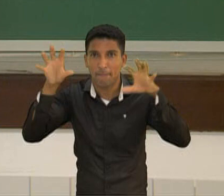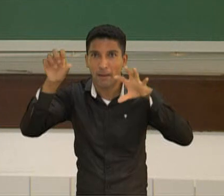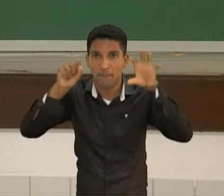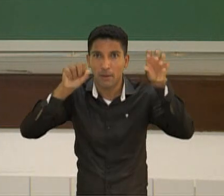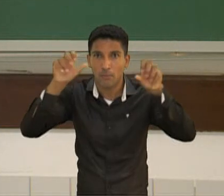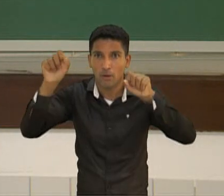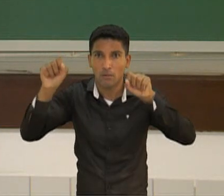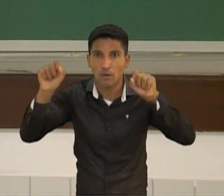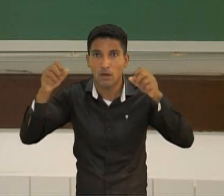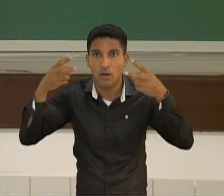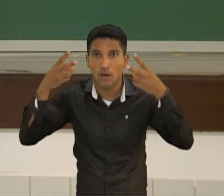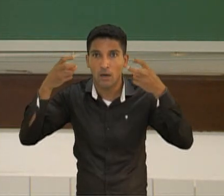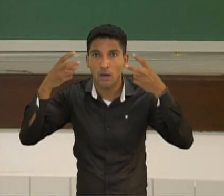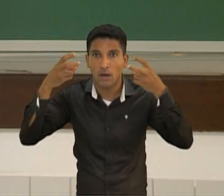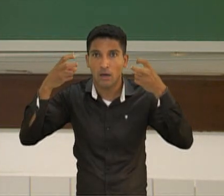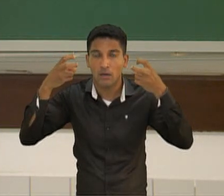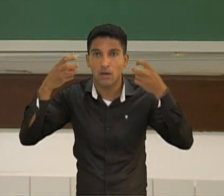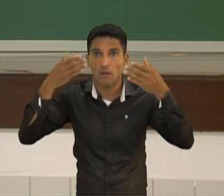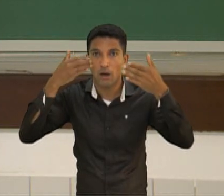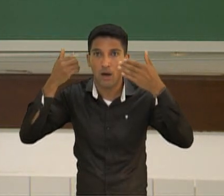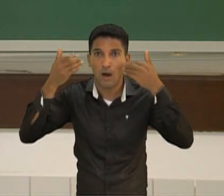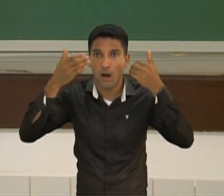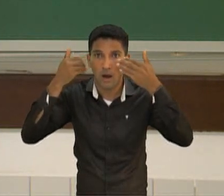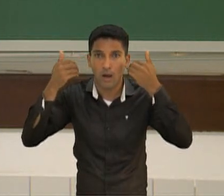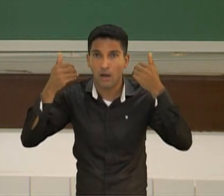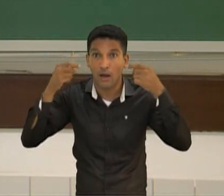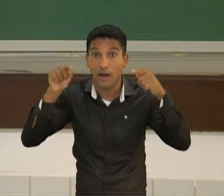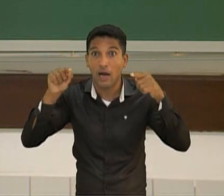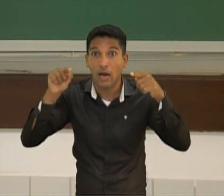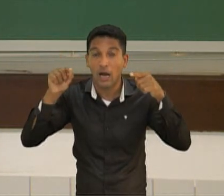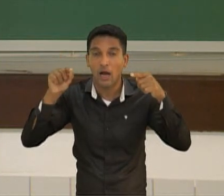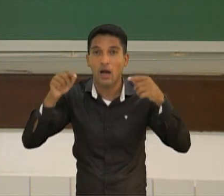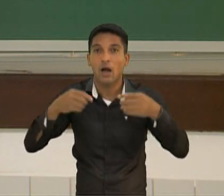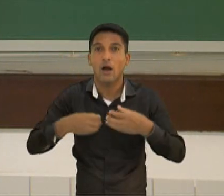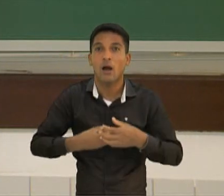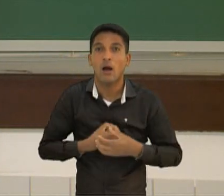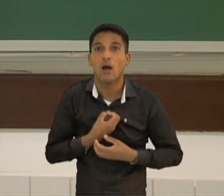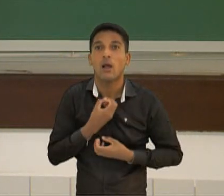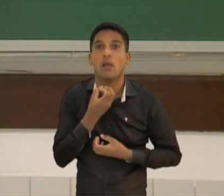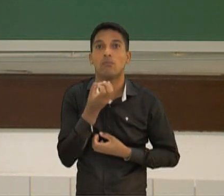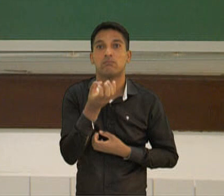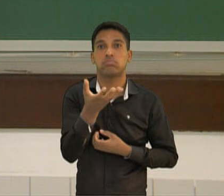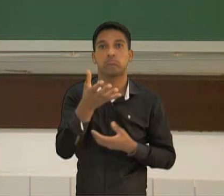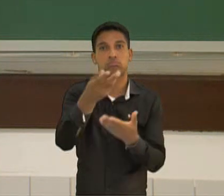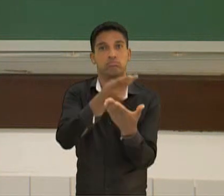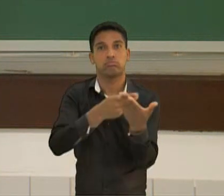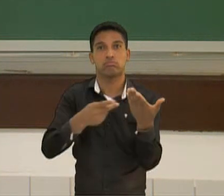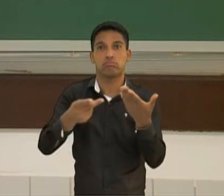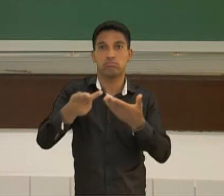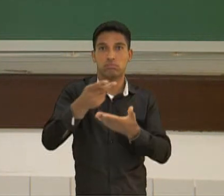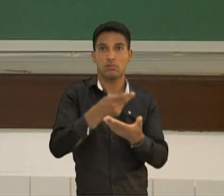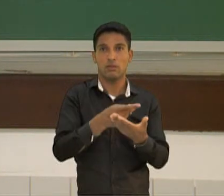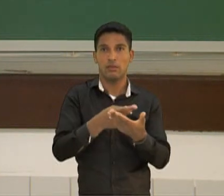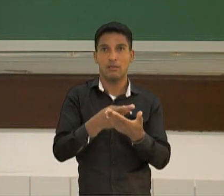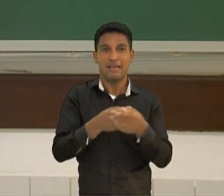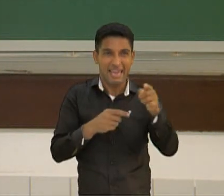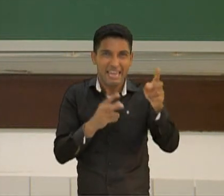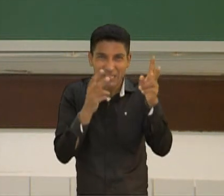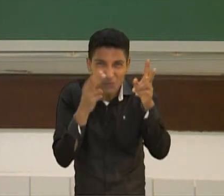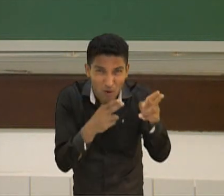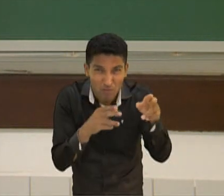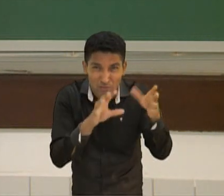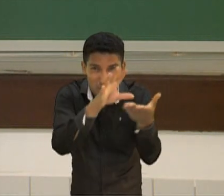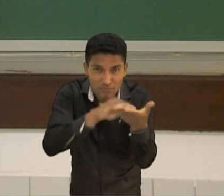falo assim para eles, vocês não têm que fazer realidade, meus queridos, vocês têm que criar a realidade de vocês. Então, no